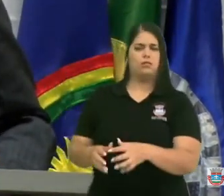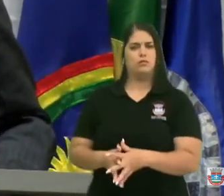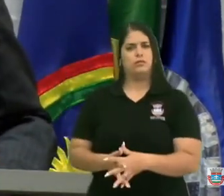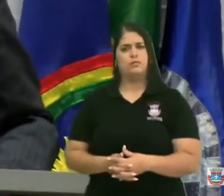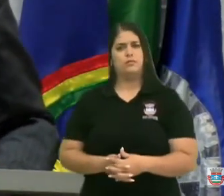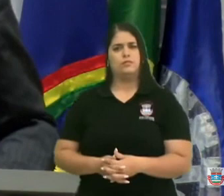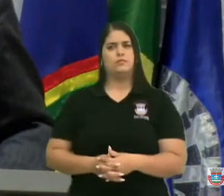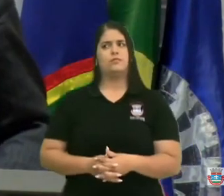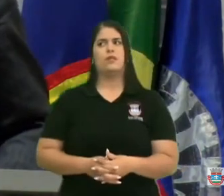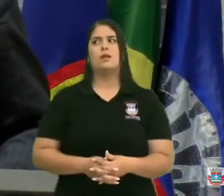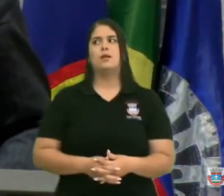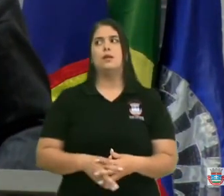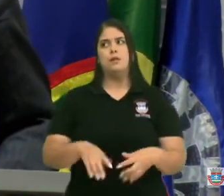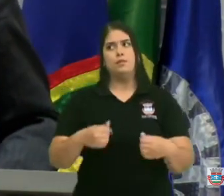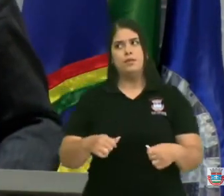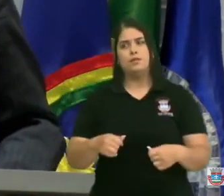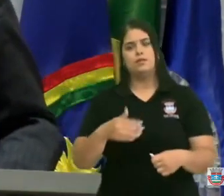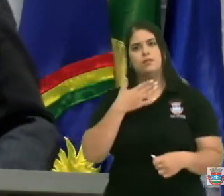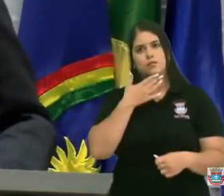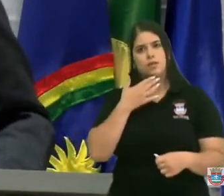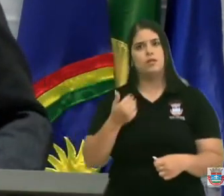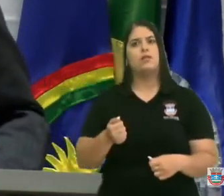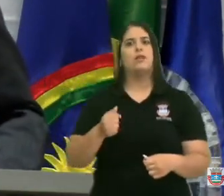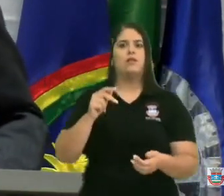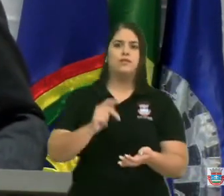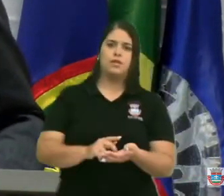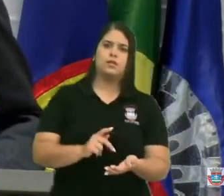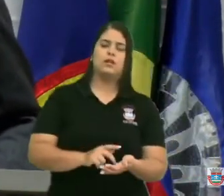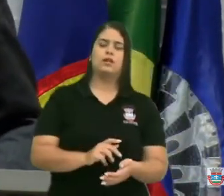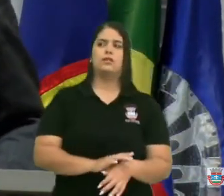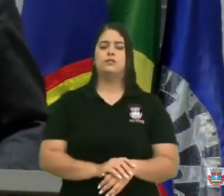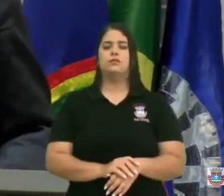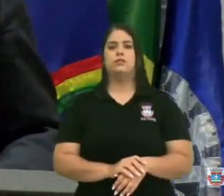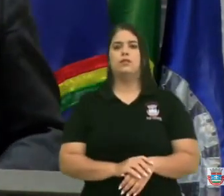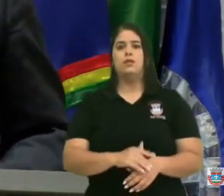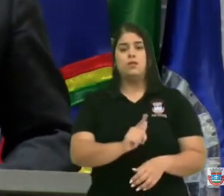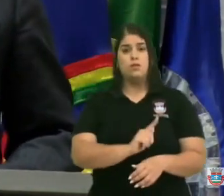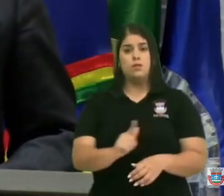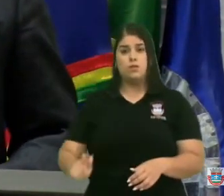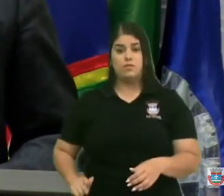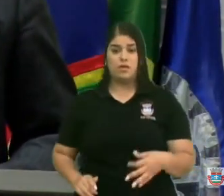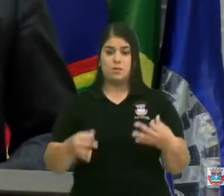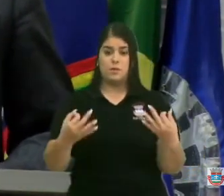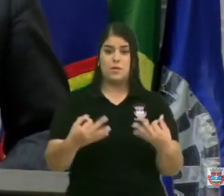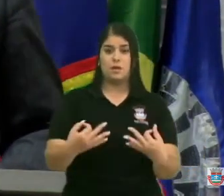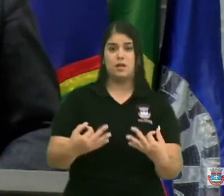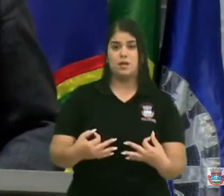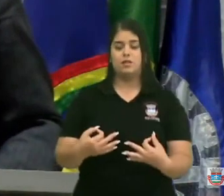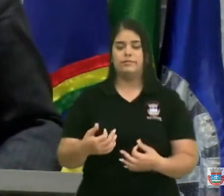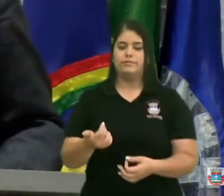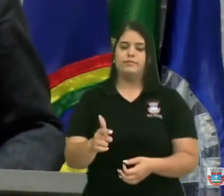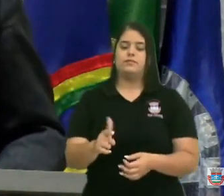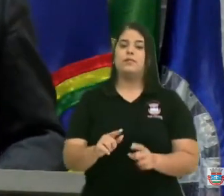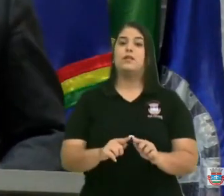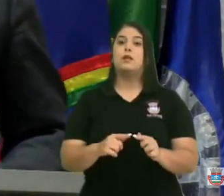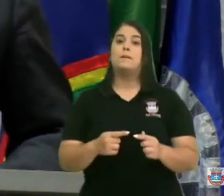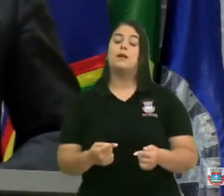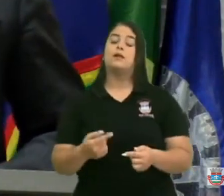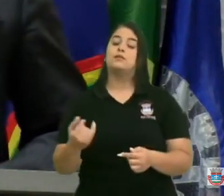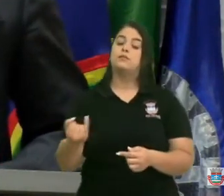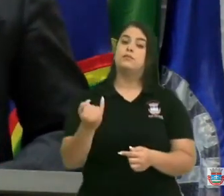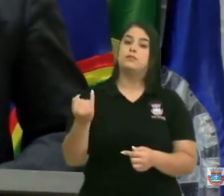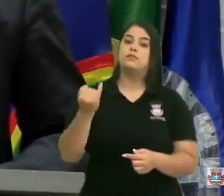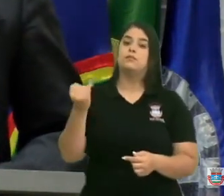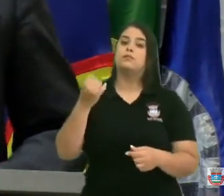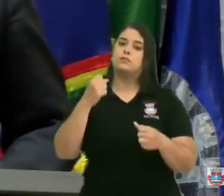Tem coisas para melhorar? Claro que tem. Nenhum governo é perfeito, mas o mais importante que